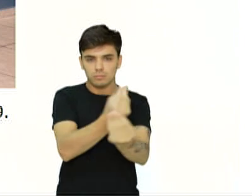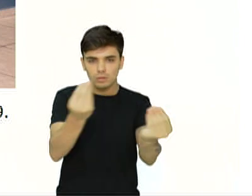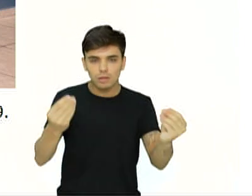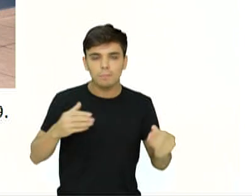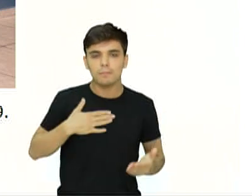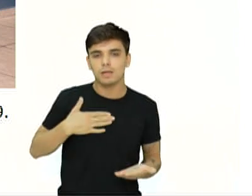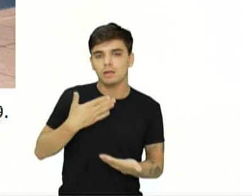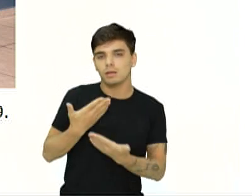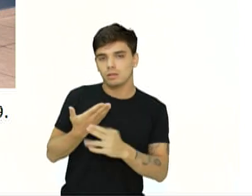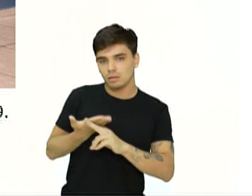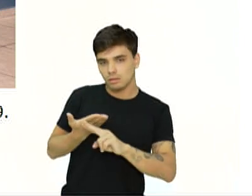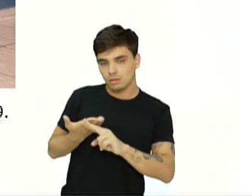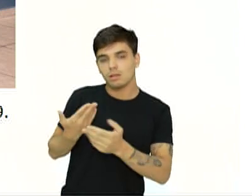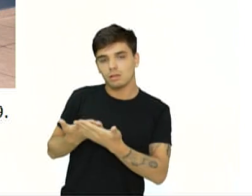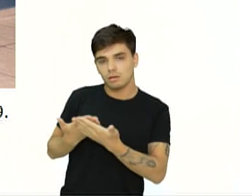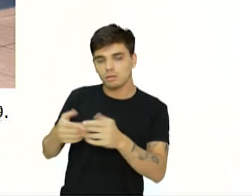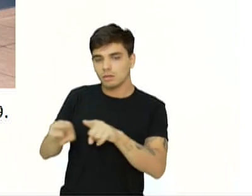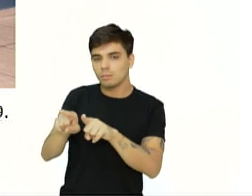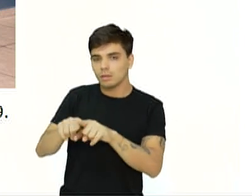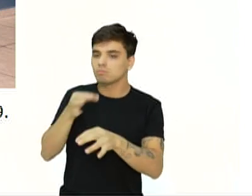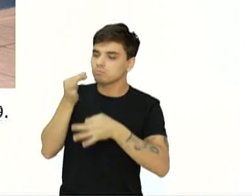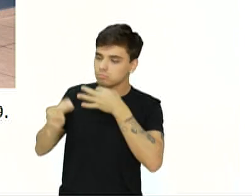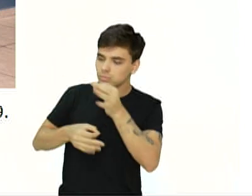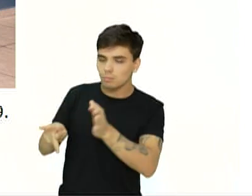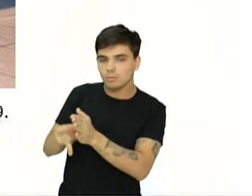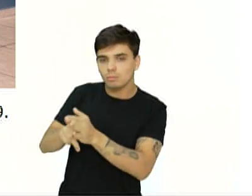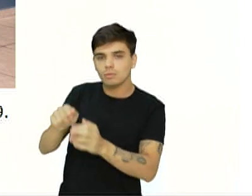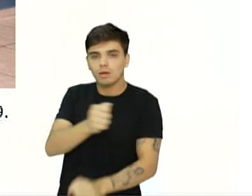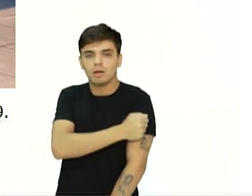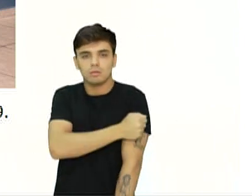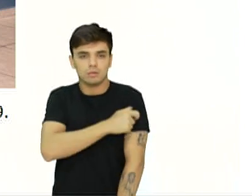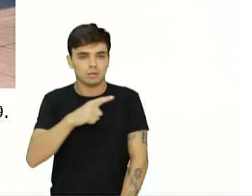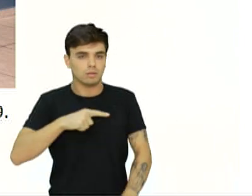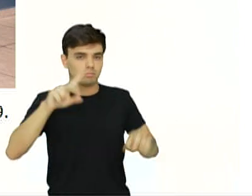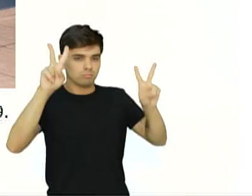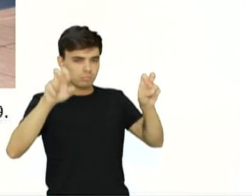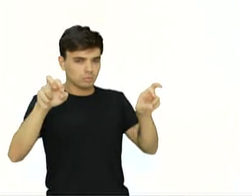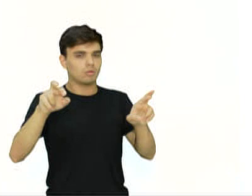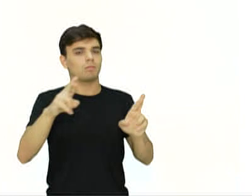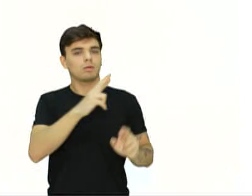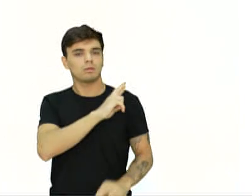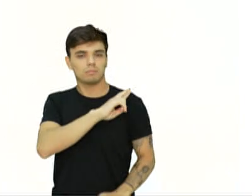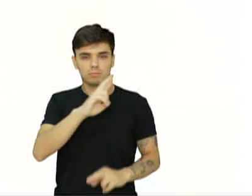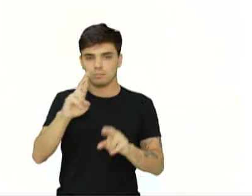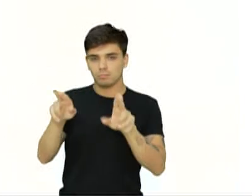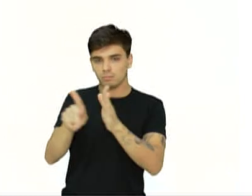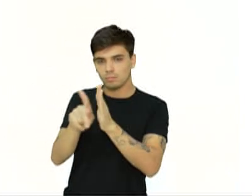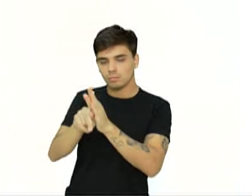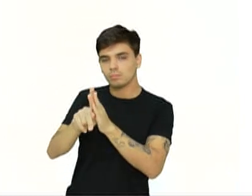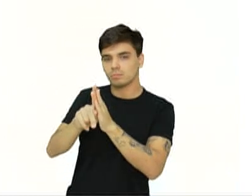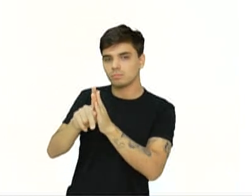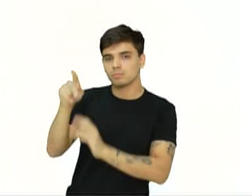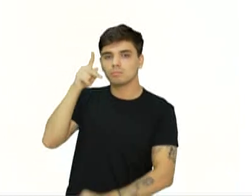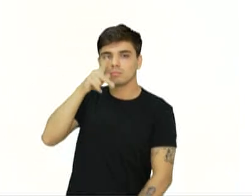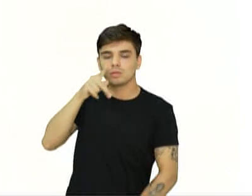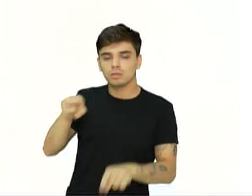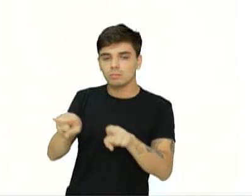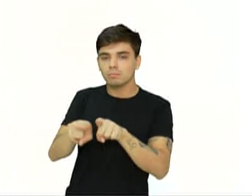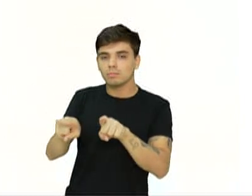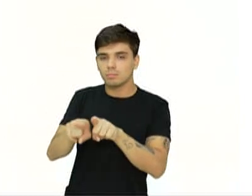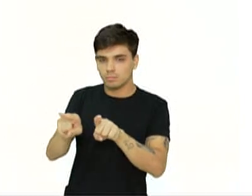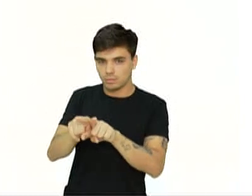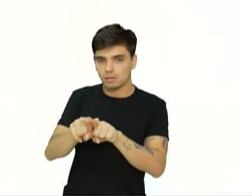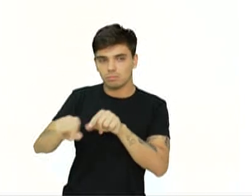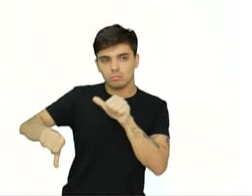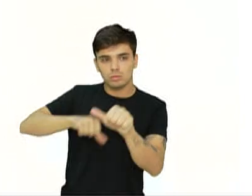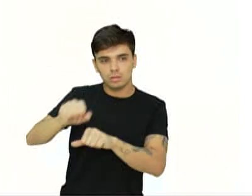das minhas aulas com sugestões dos alunos sobre o que eles pensam a respeito da política. Passando para o nosso mundo virtual aqui, o